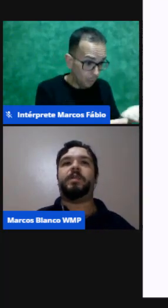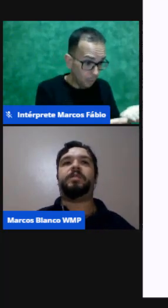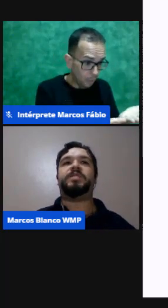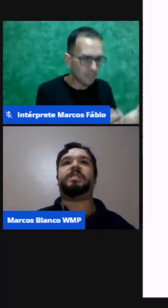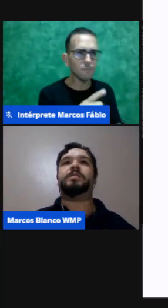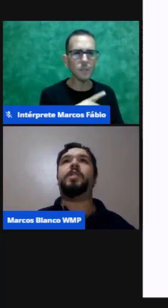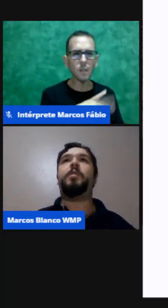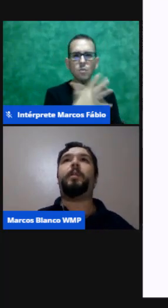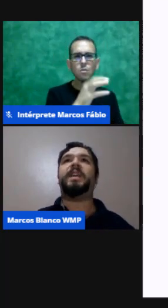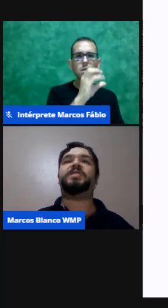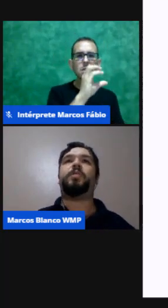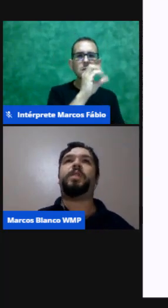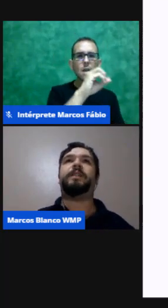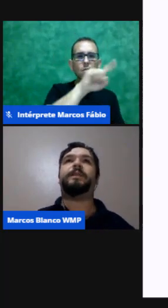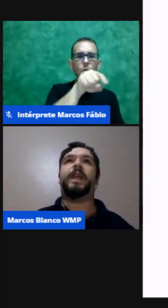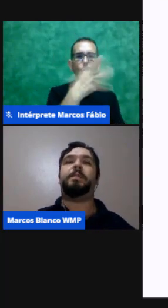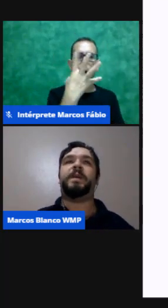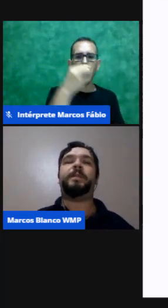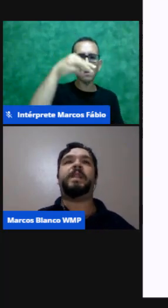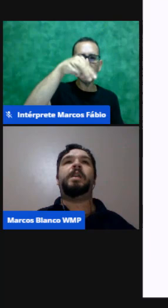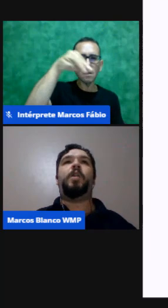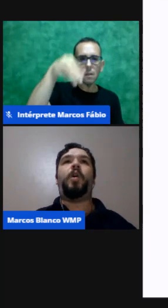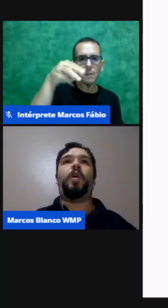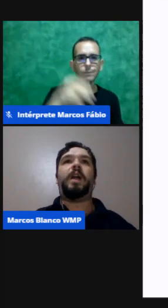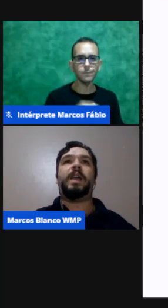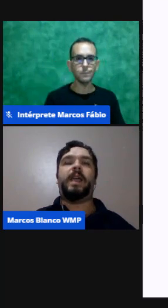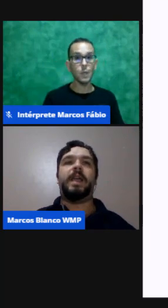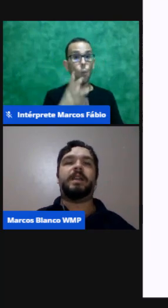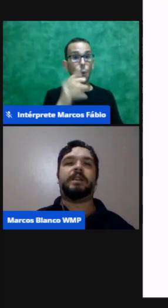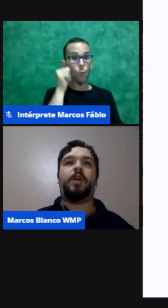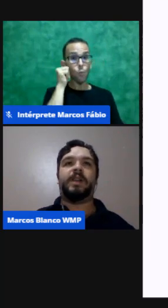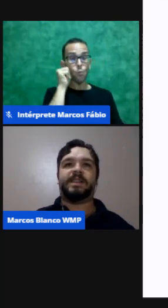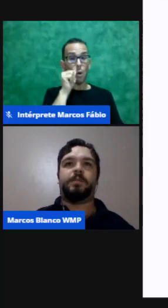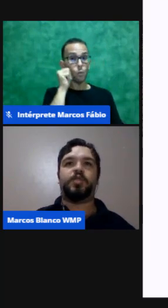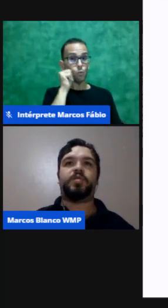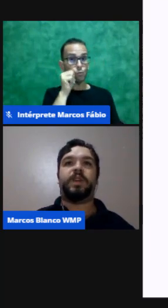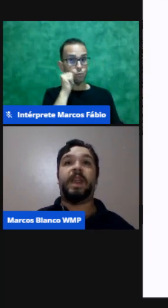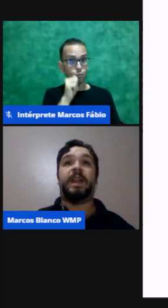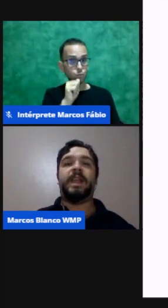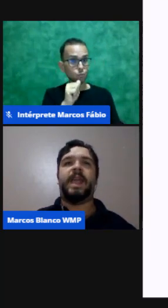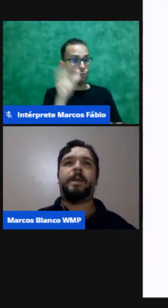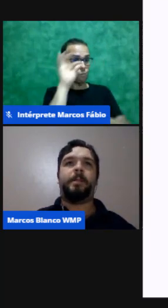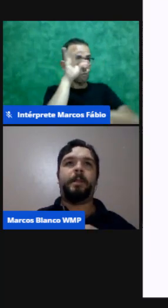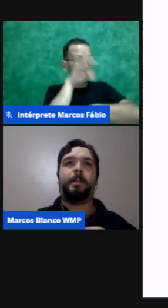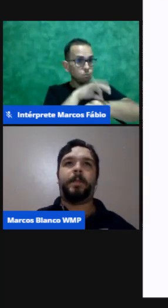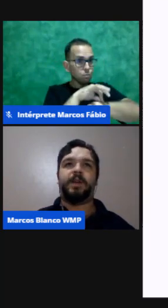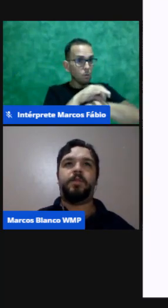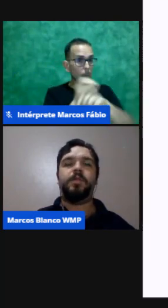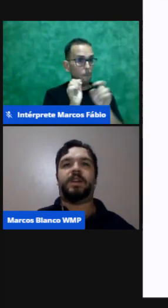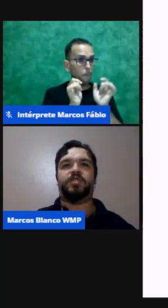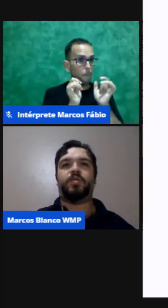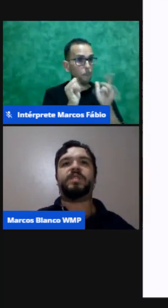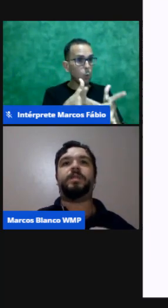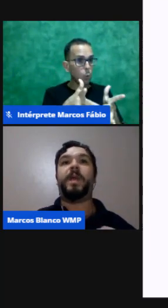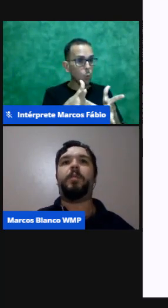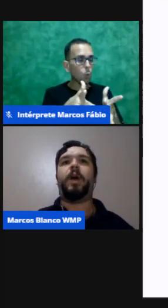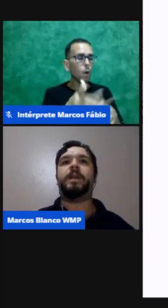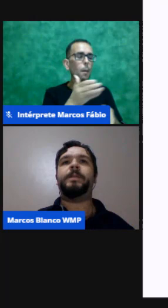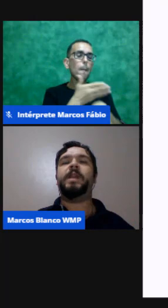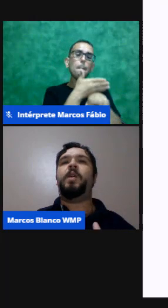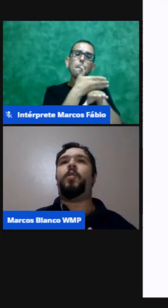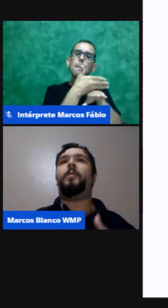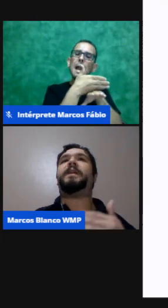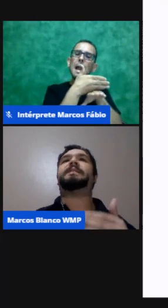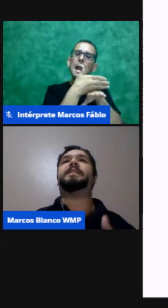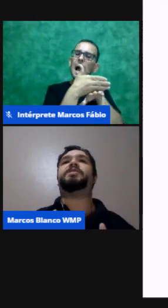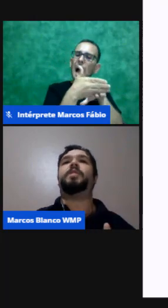4 milímetros. Normalmente, quando a fêmea coloca ele, logo assim na postura, ele é branco, translúcido e bem